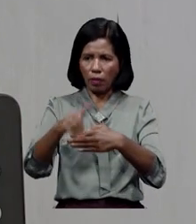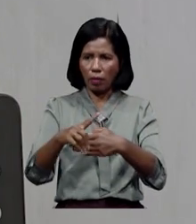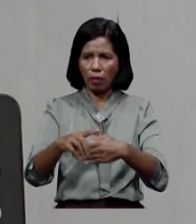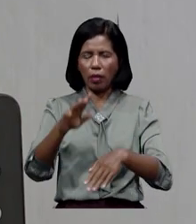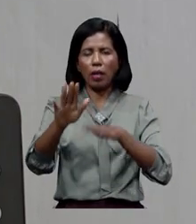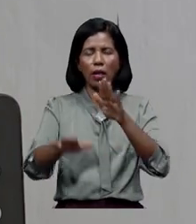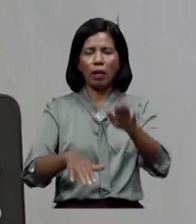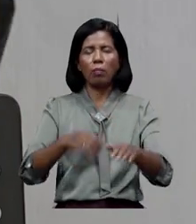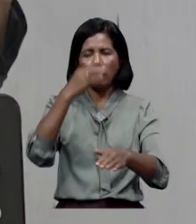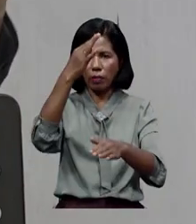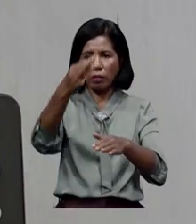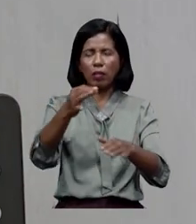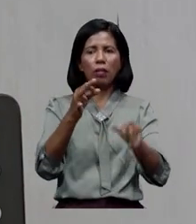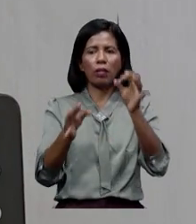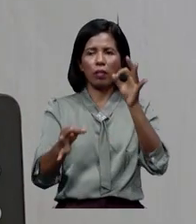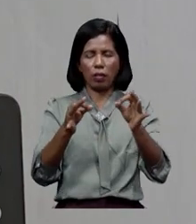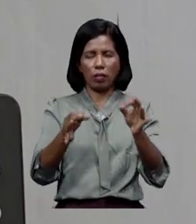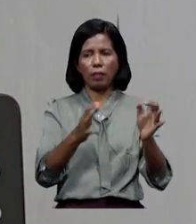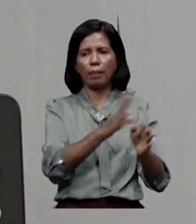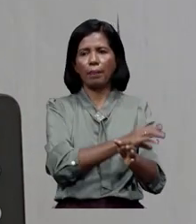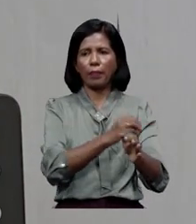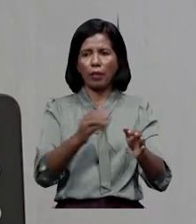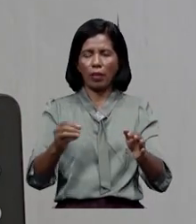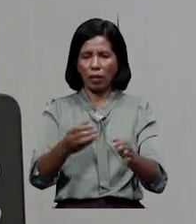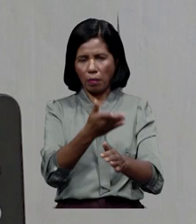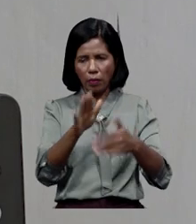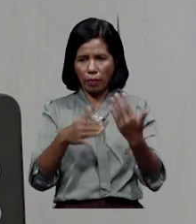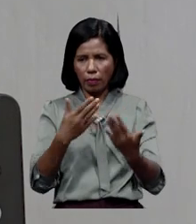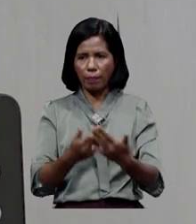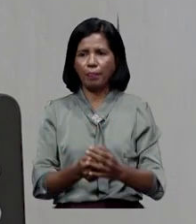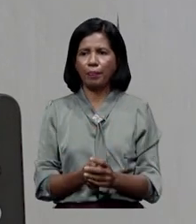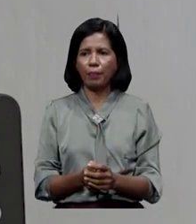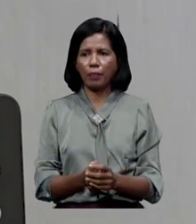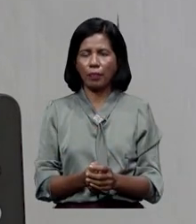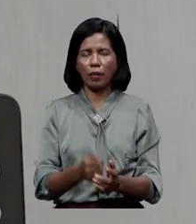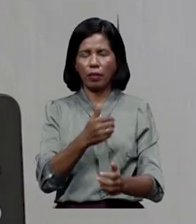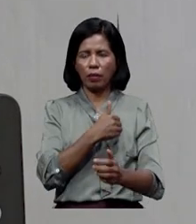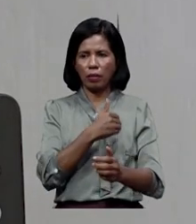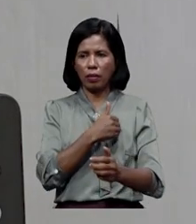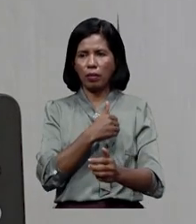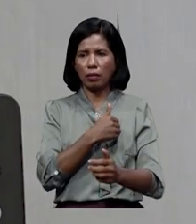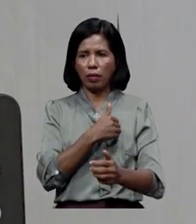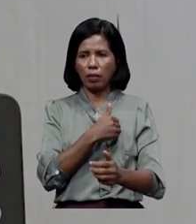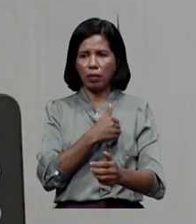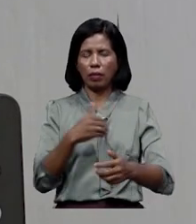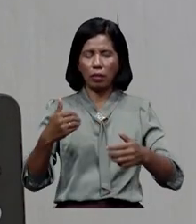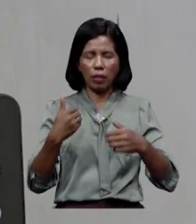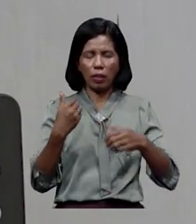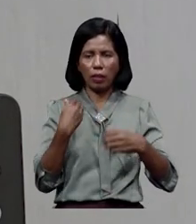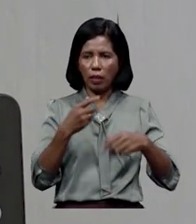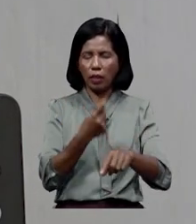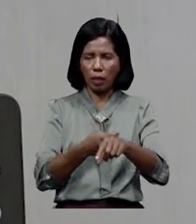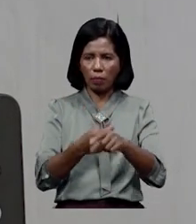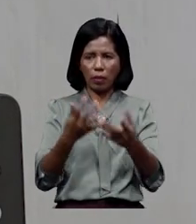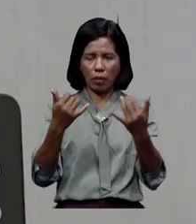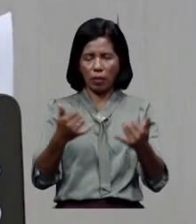baú, mas que já passado, ali ser, lá, se dá como se é momento também. Significa